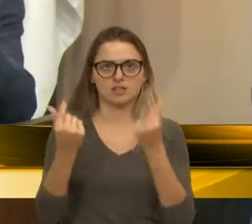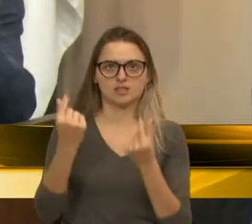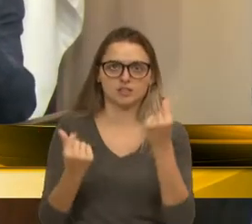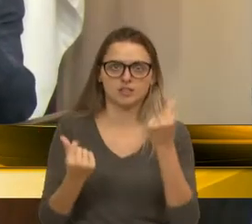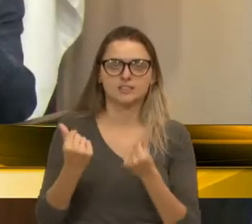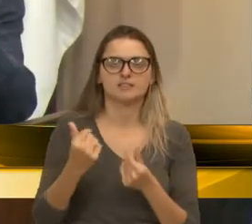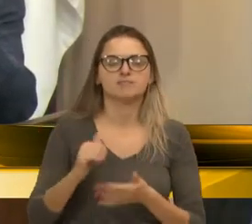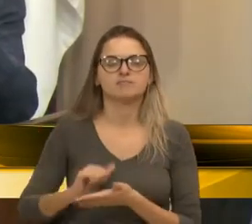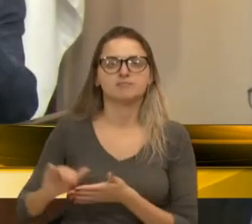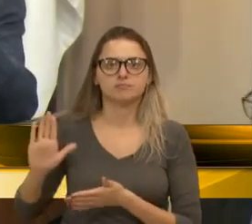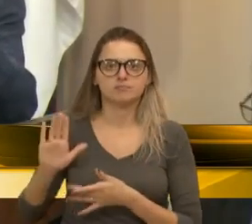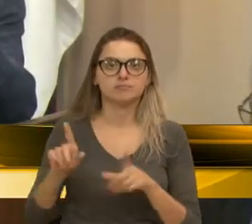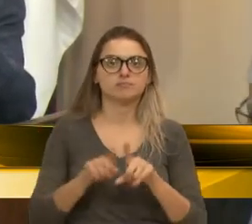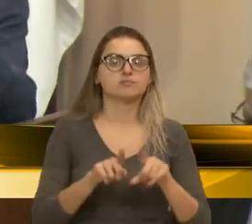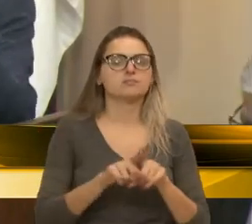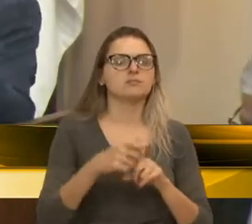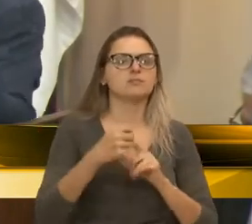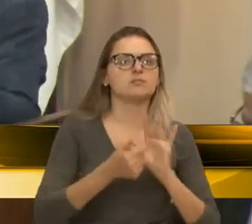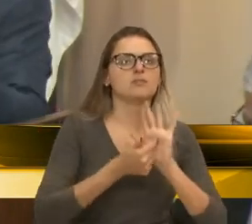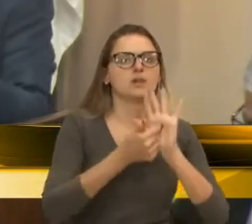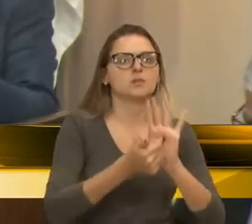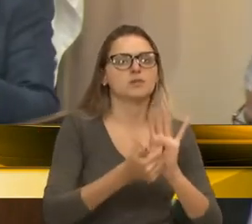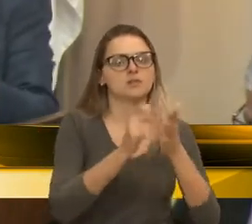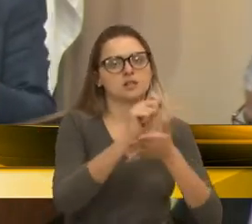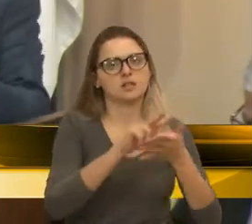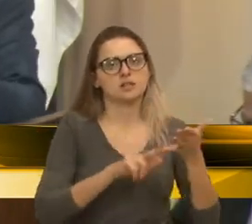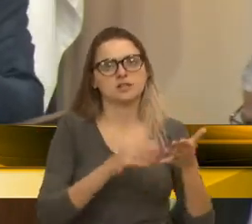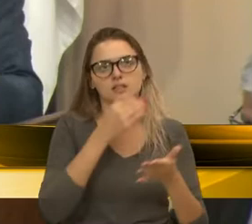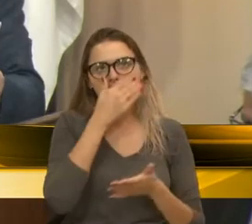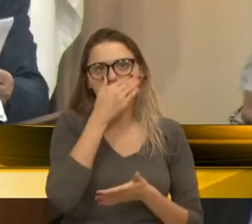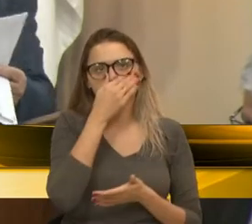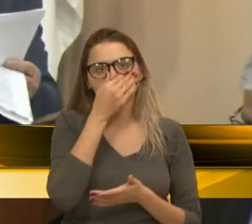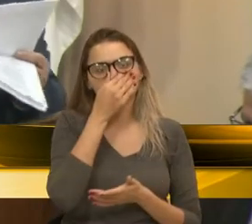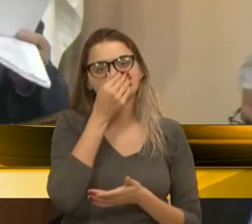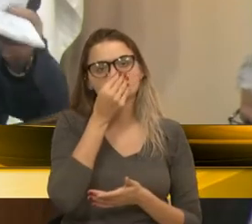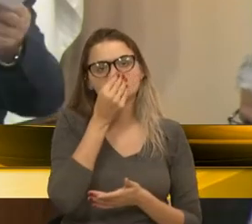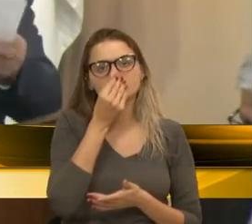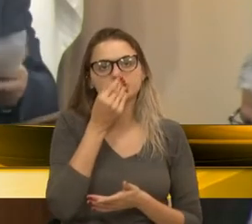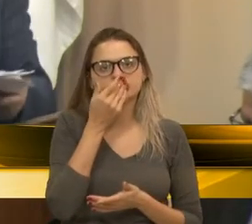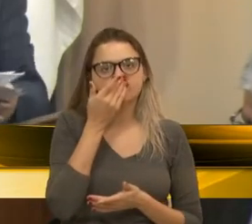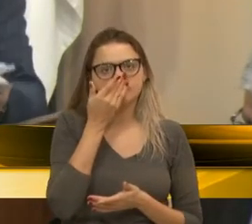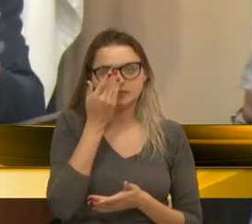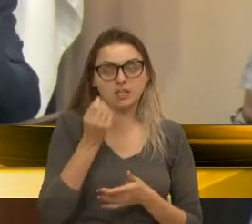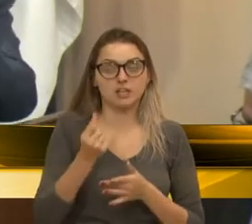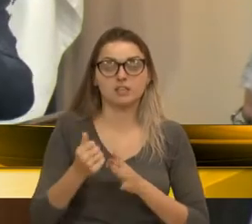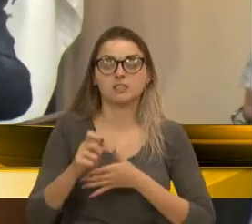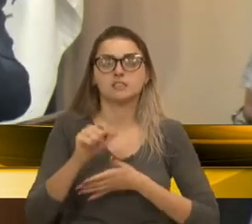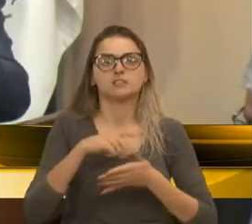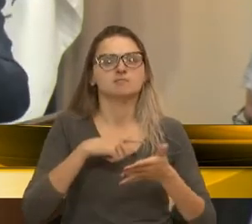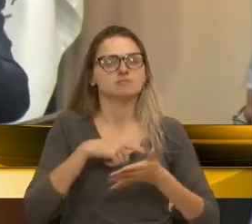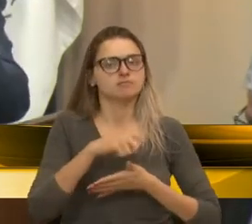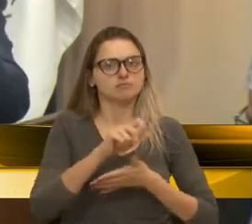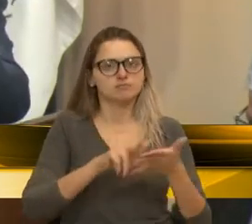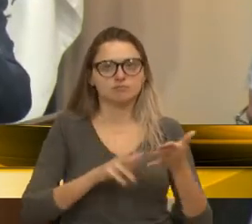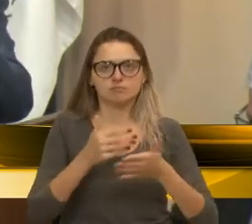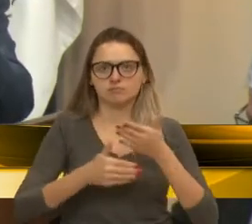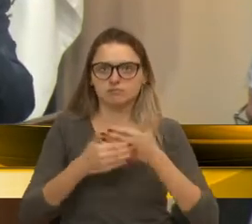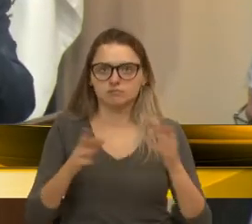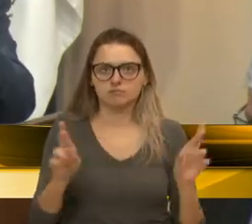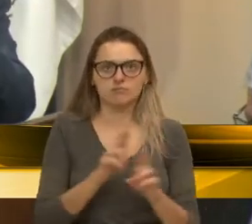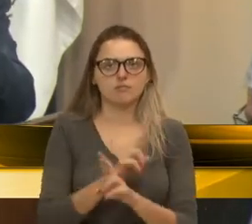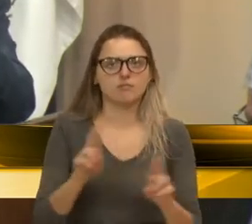Por fim, faz-se necessário demonstrar análise, e vai, né, vai em frente. Aí tem a relação das empresas,